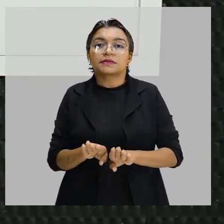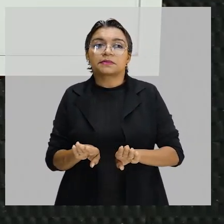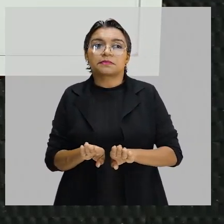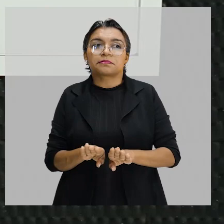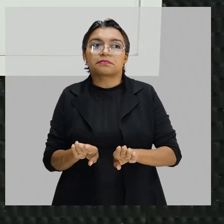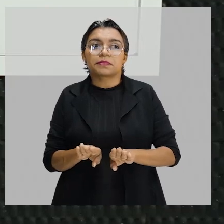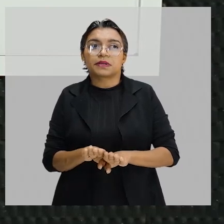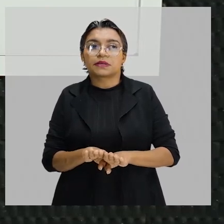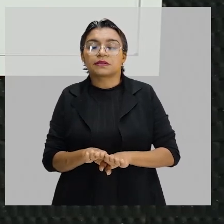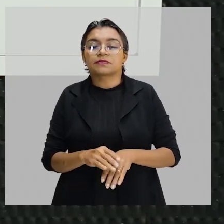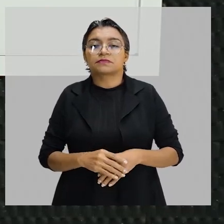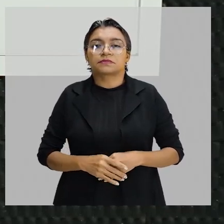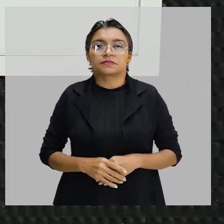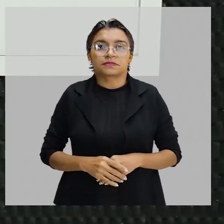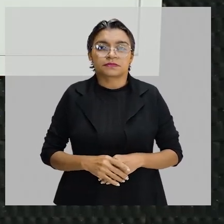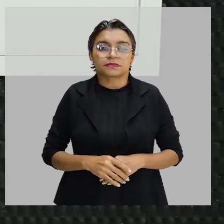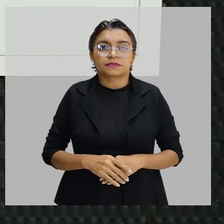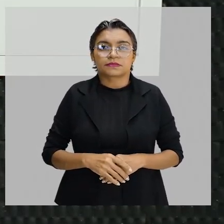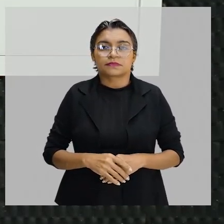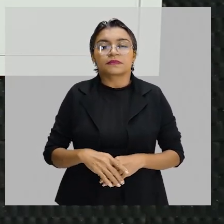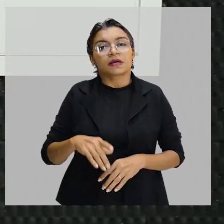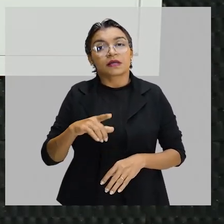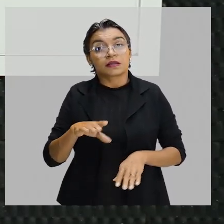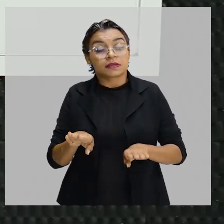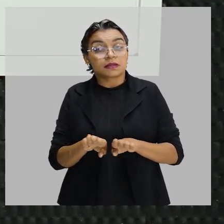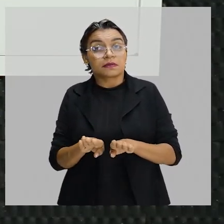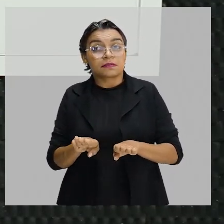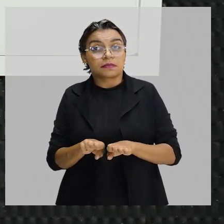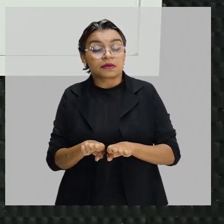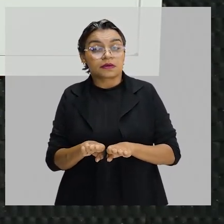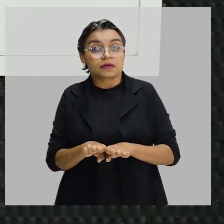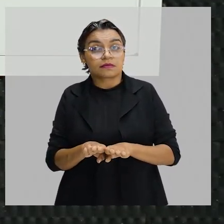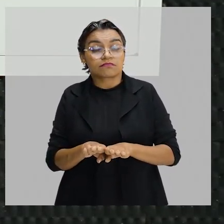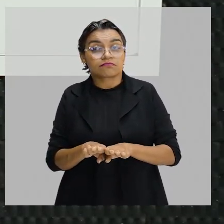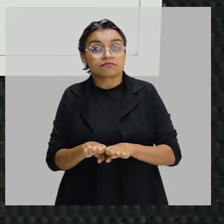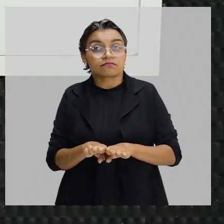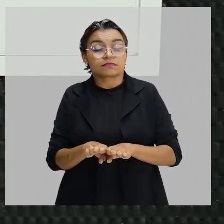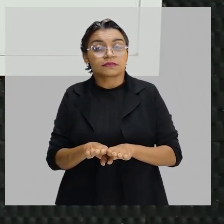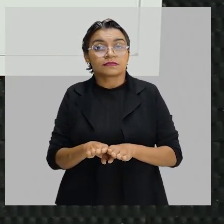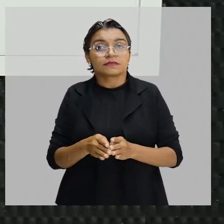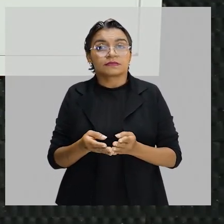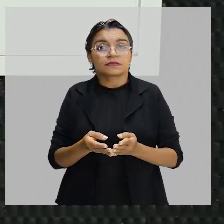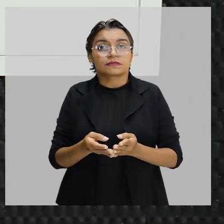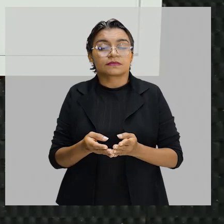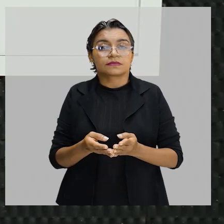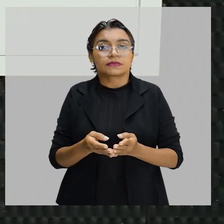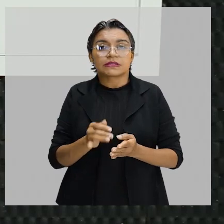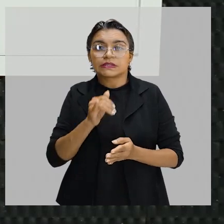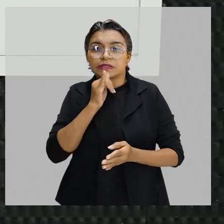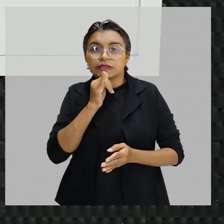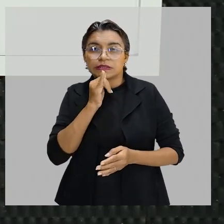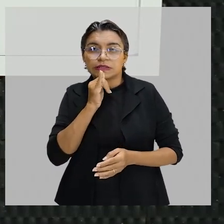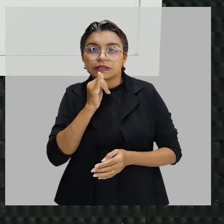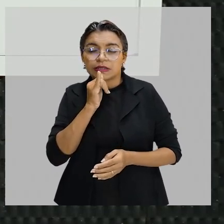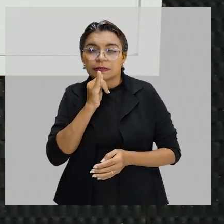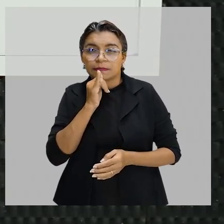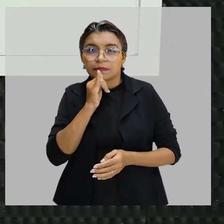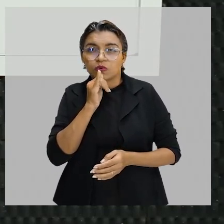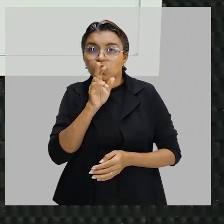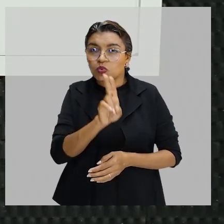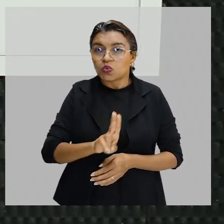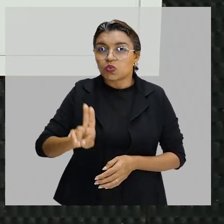tomando presente, eu estou também tomando mão, eu estou também tomando como um